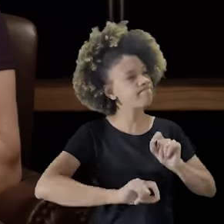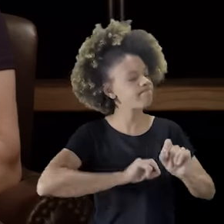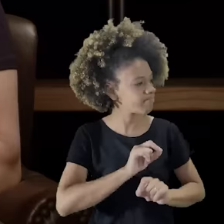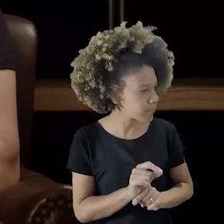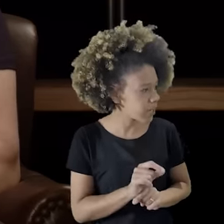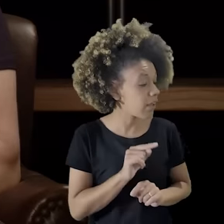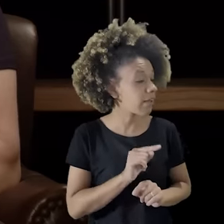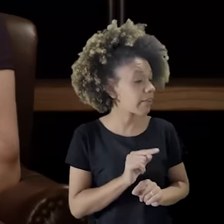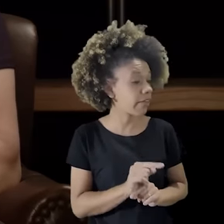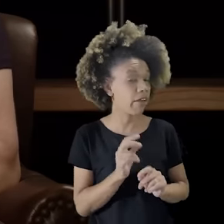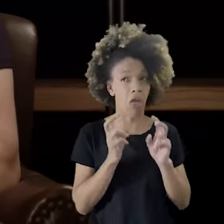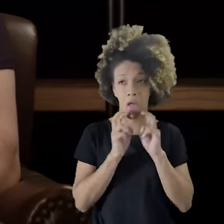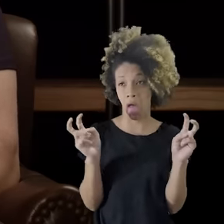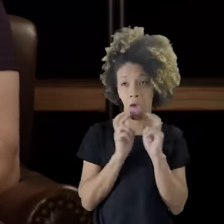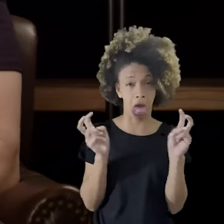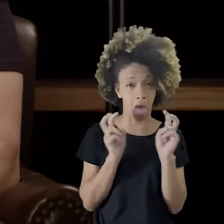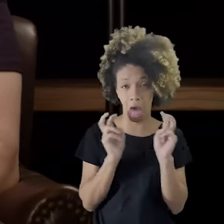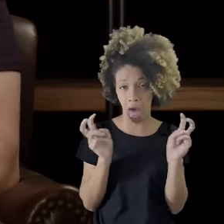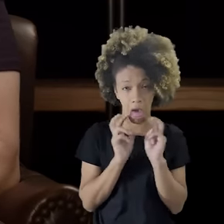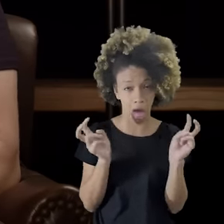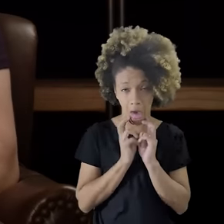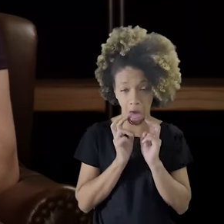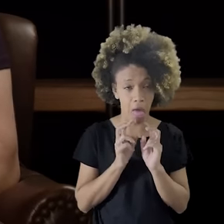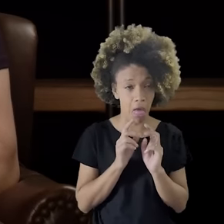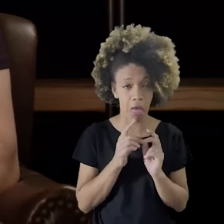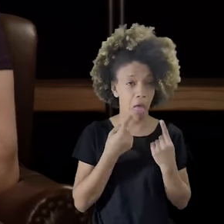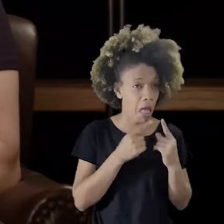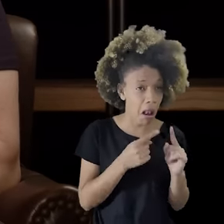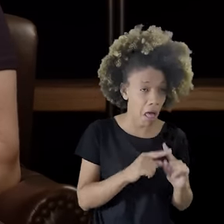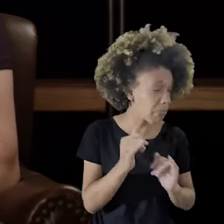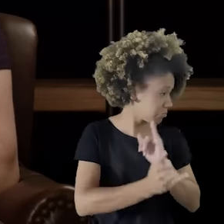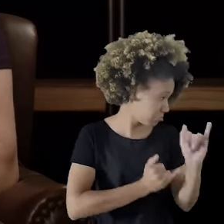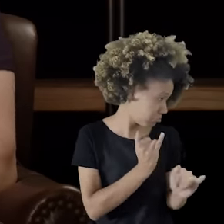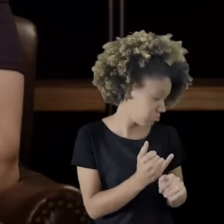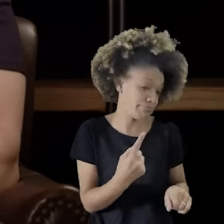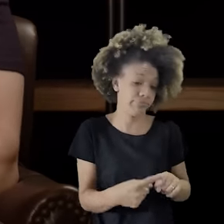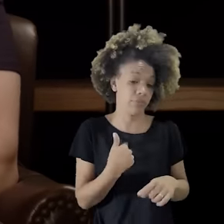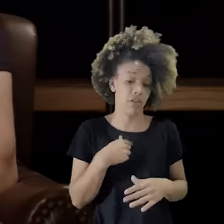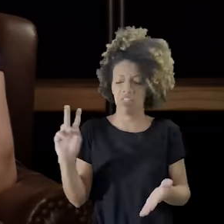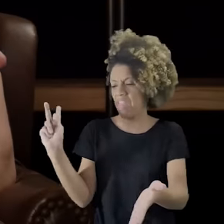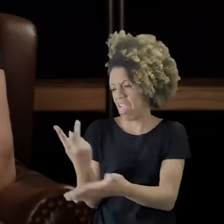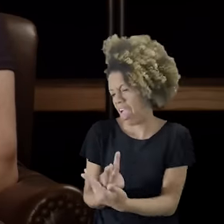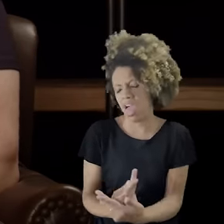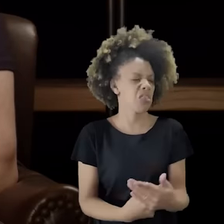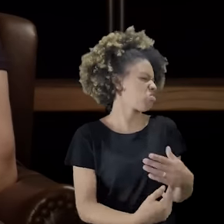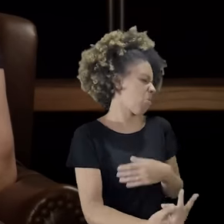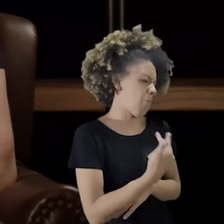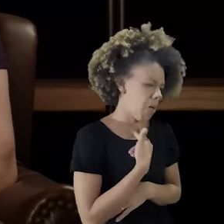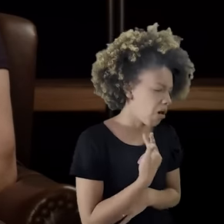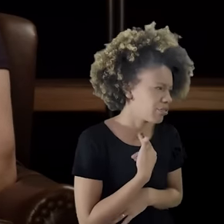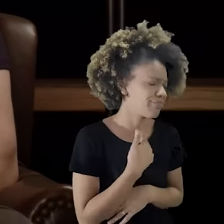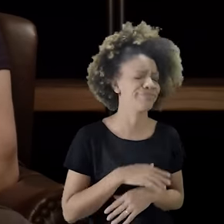que quem a rota demais virtuosismo na internet que eu sou aquilo que isso tá errado que você não pode aquilo